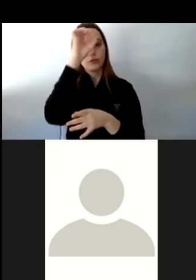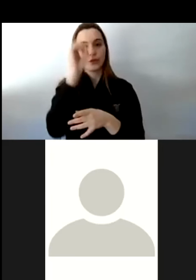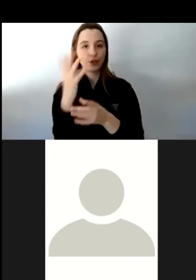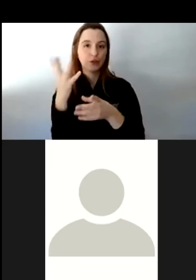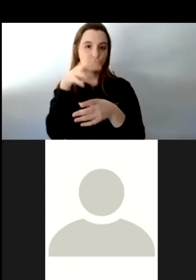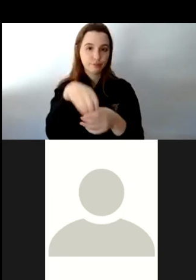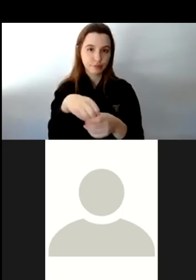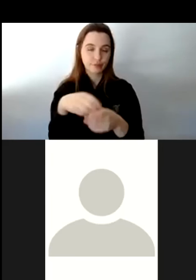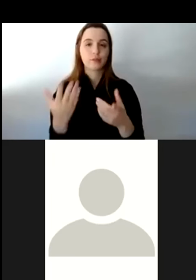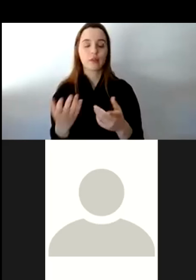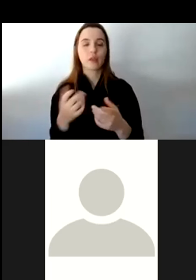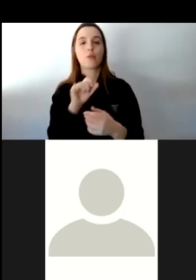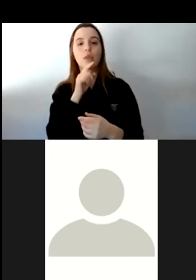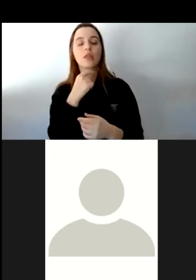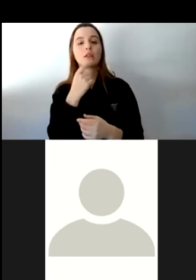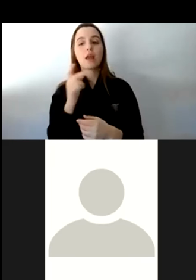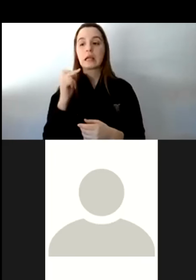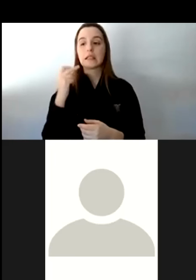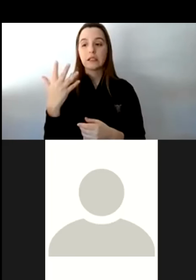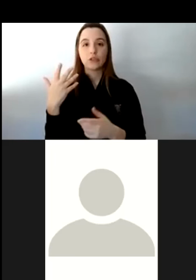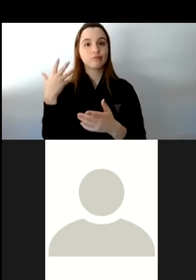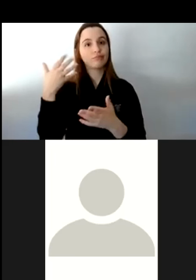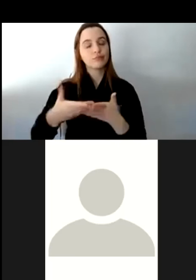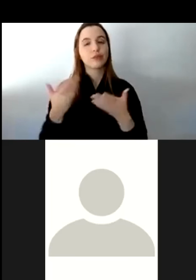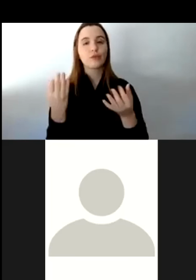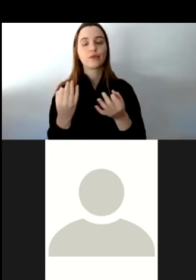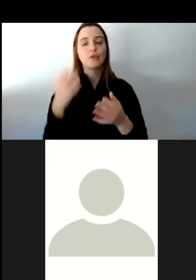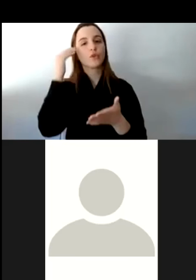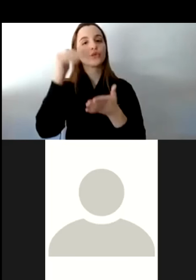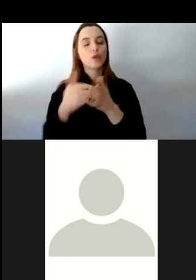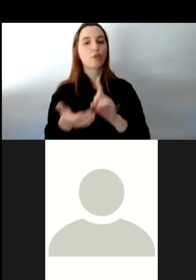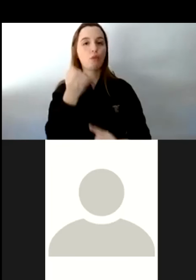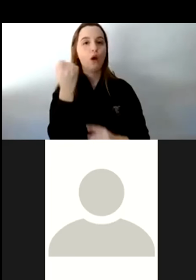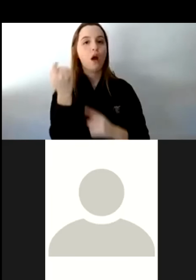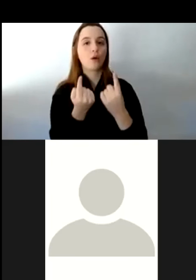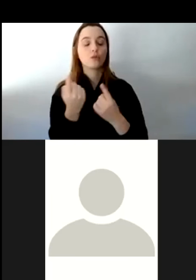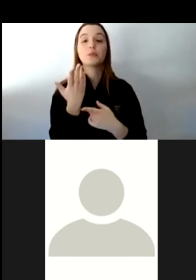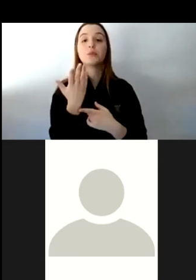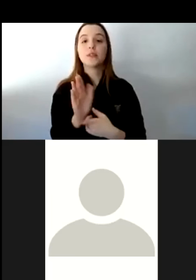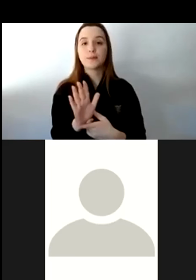que a integram, podemos afirmar que ao fim de 5 anos foram alcançados alguns resultados como